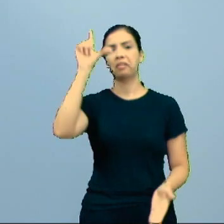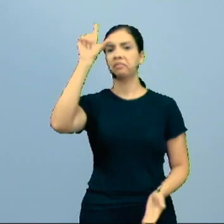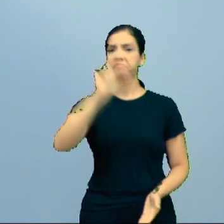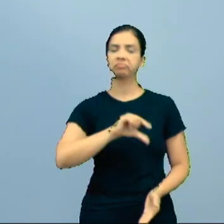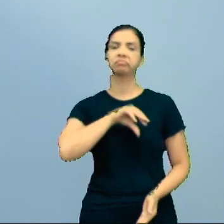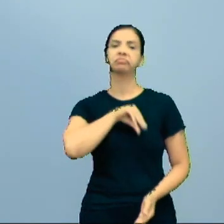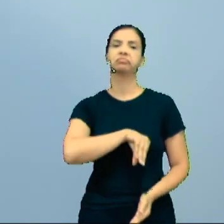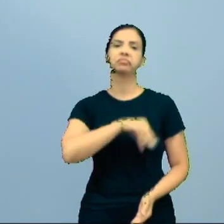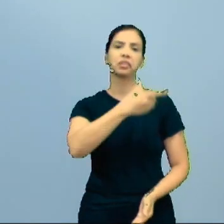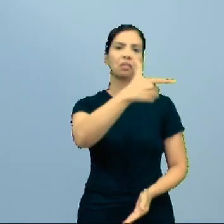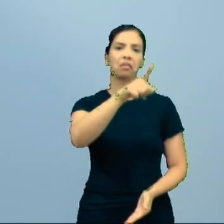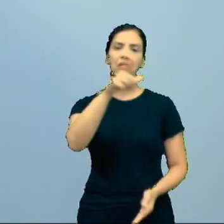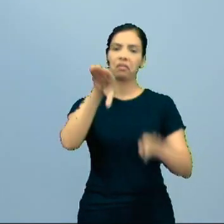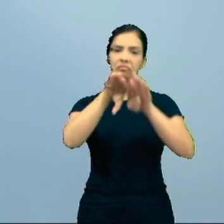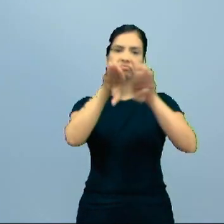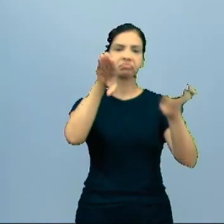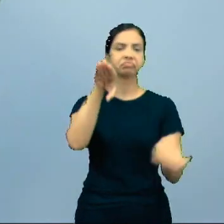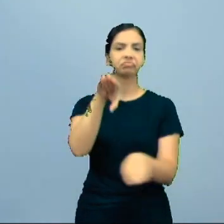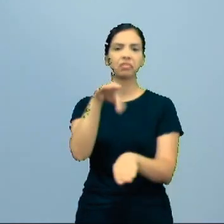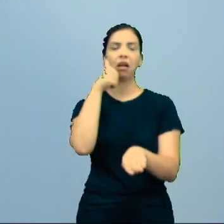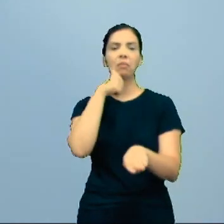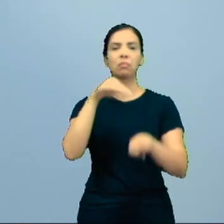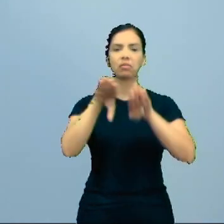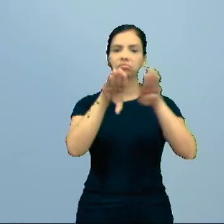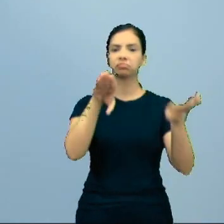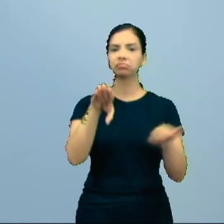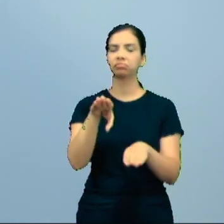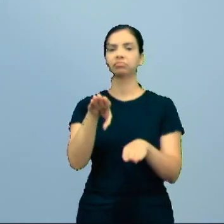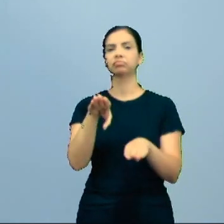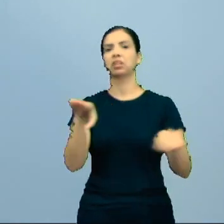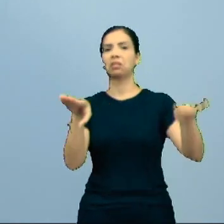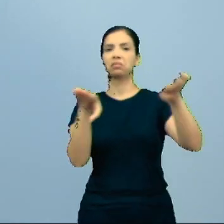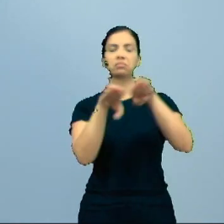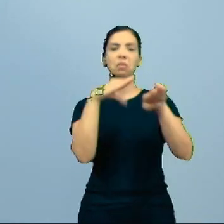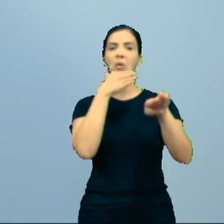e tantas outras desigualdades com relação ao esporte masculino.